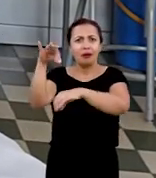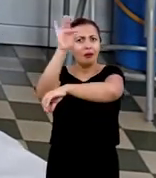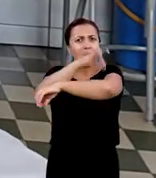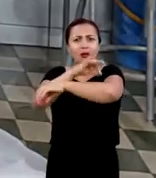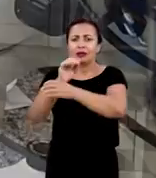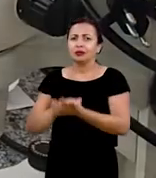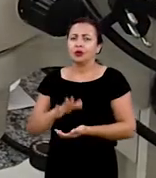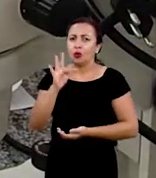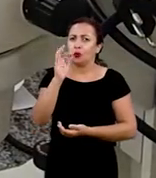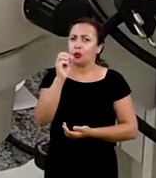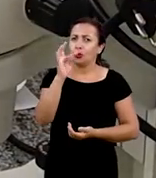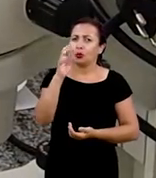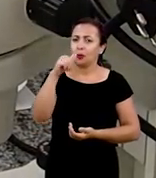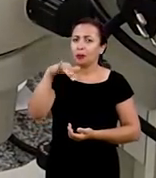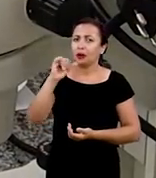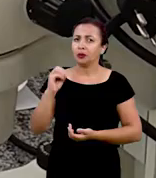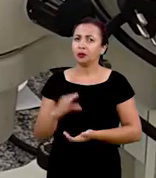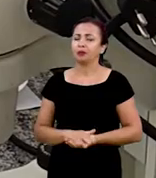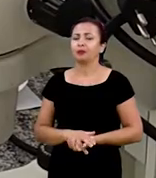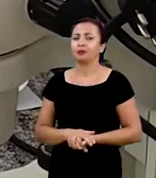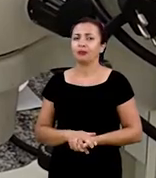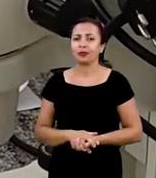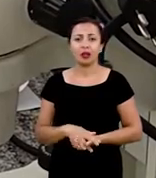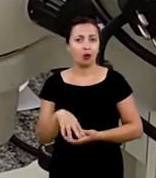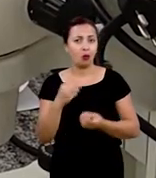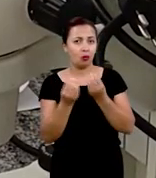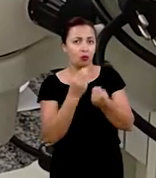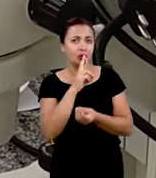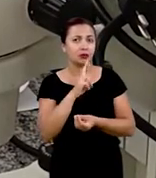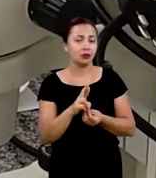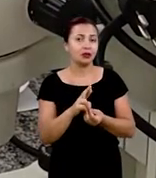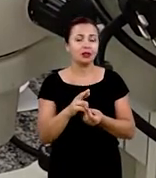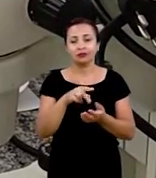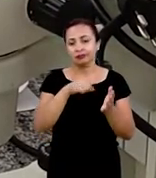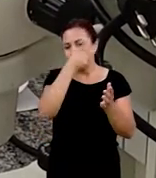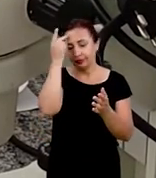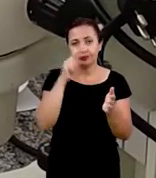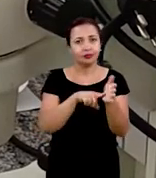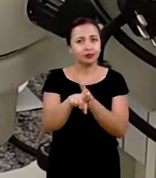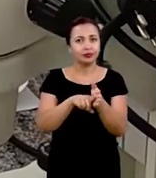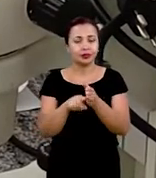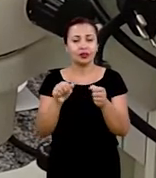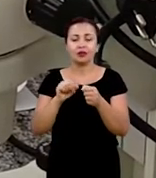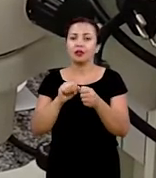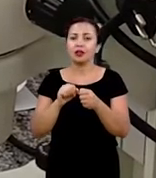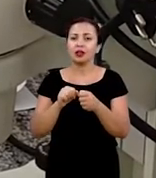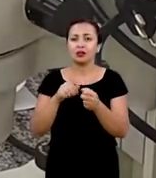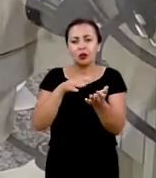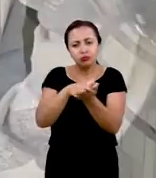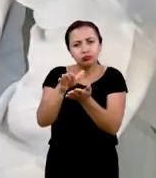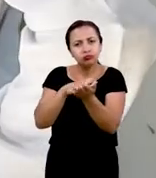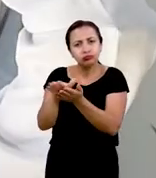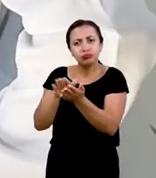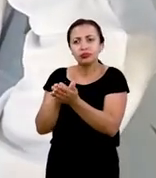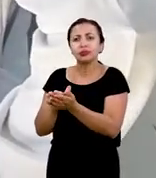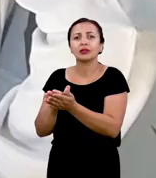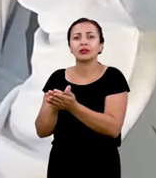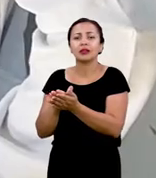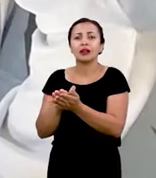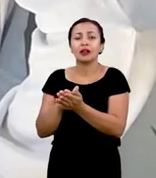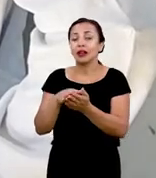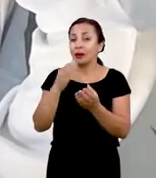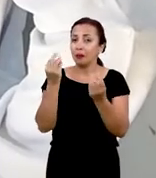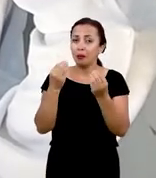de flebotomínios. Como resultados, os pesquisadores produziram material educativo e propuseram ações